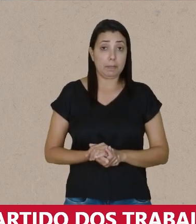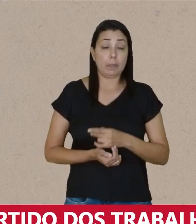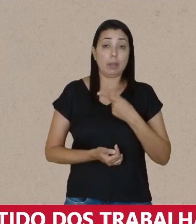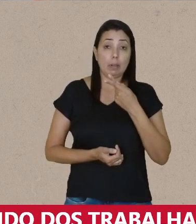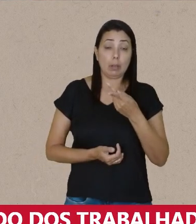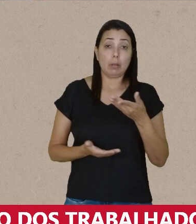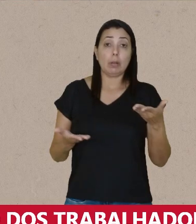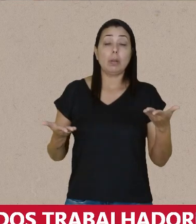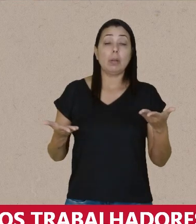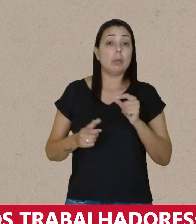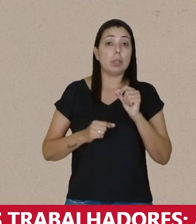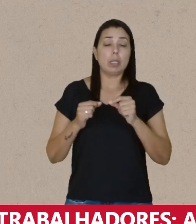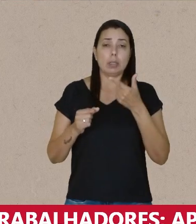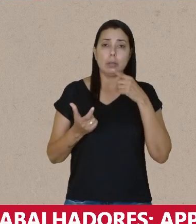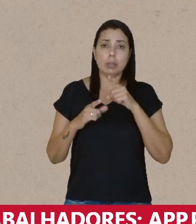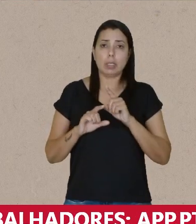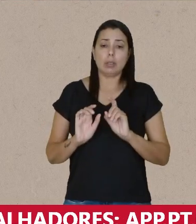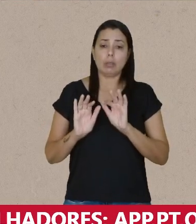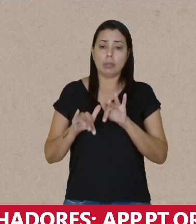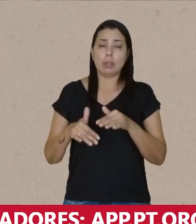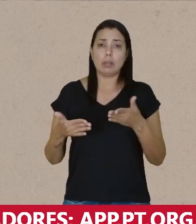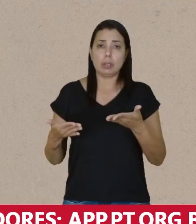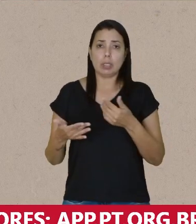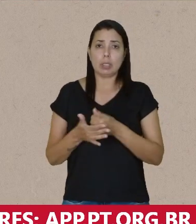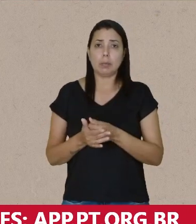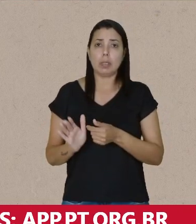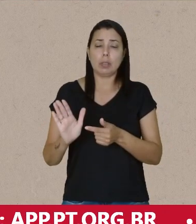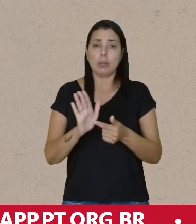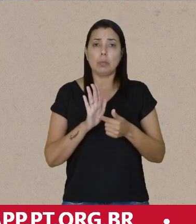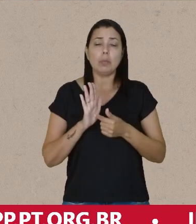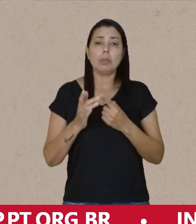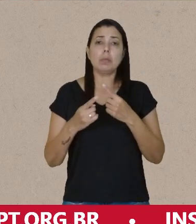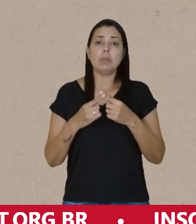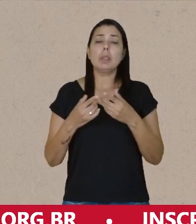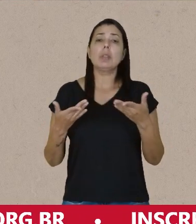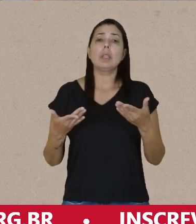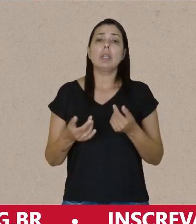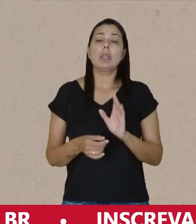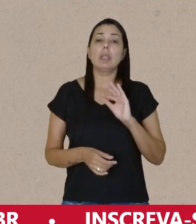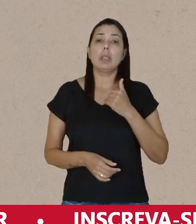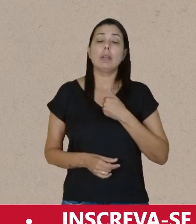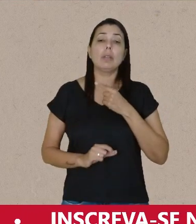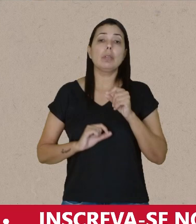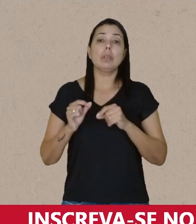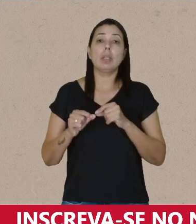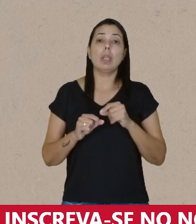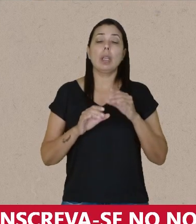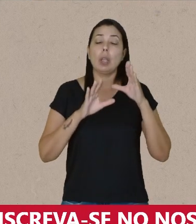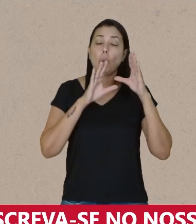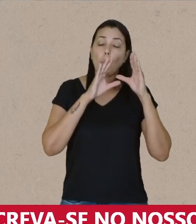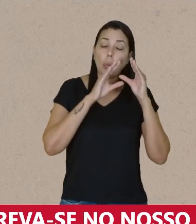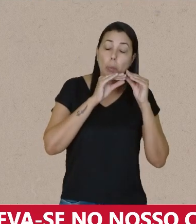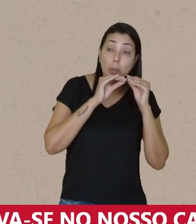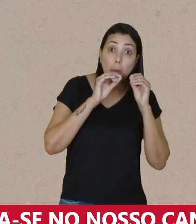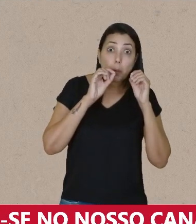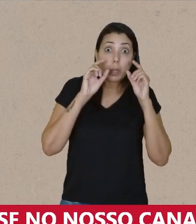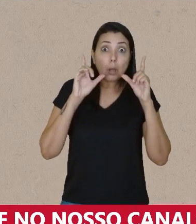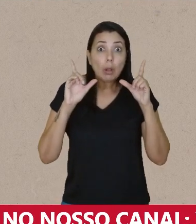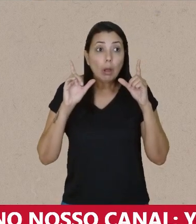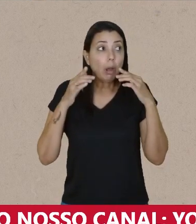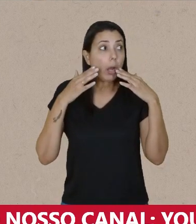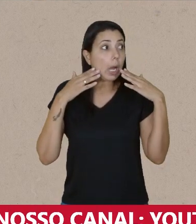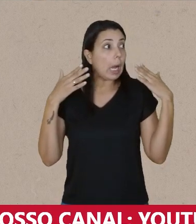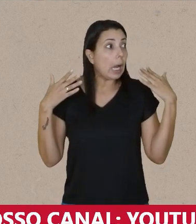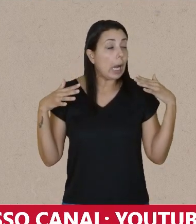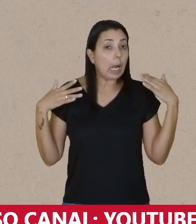ainda há pouco sobre quem ganha no final das contas, na ponta é o rentista. E a gente dormiu e acordou com esse